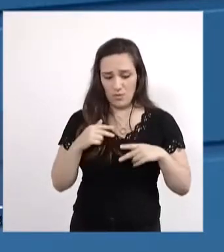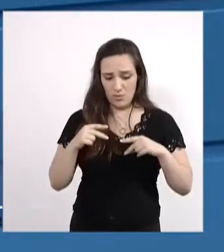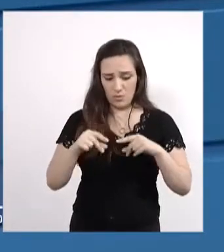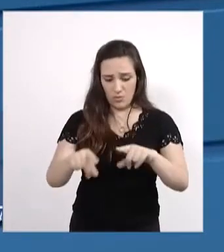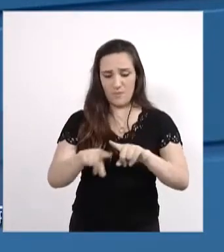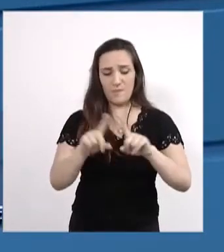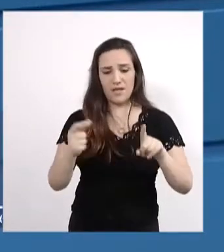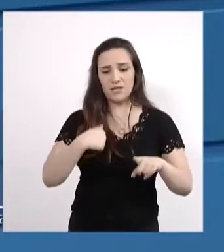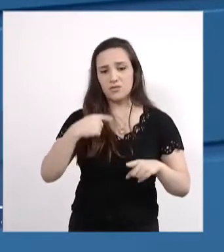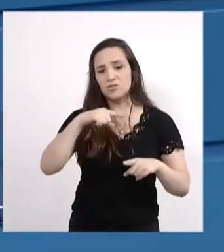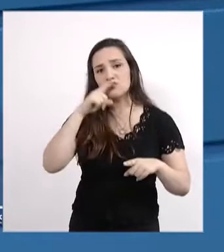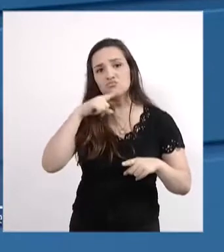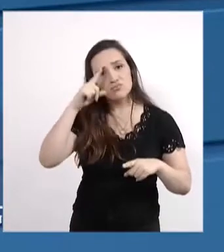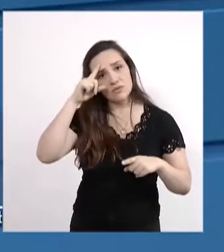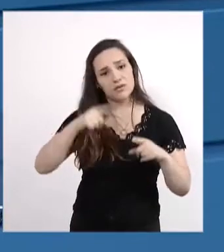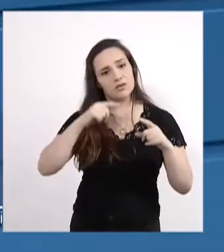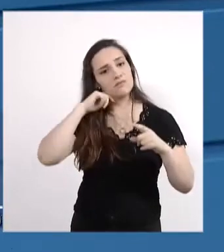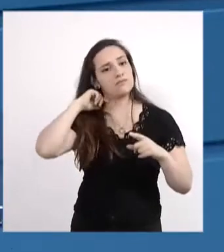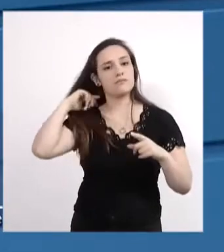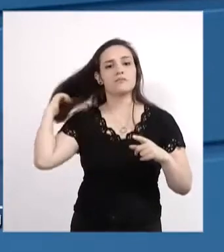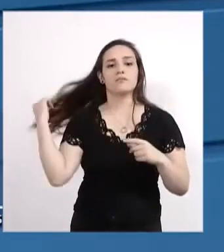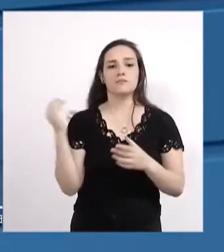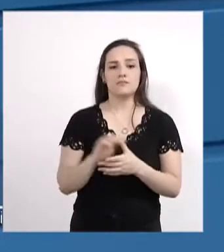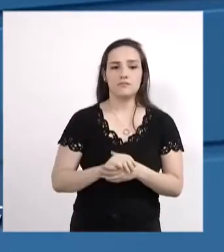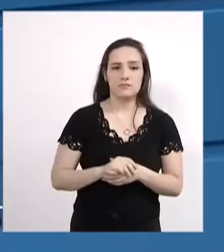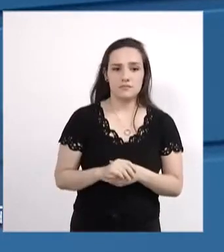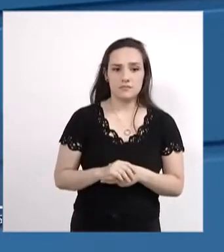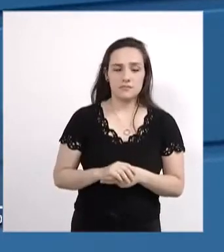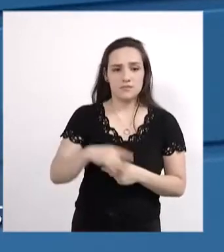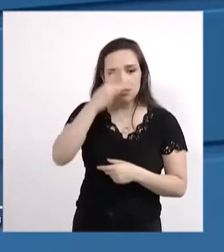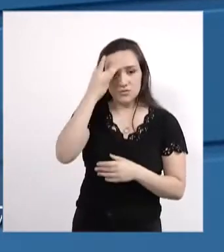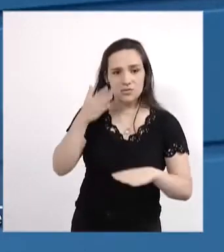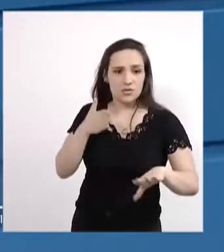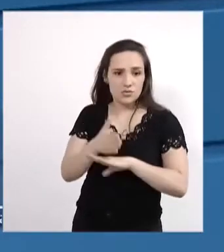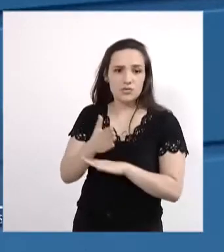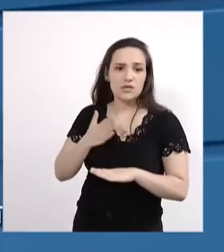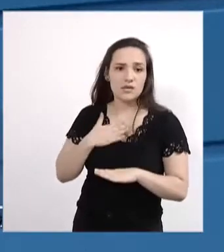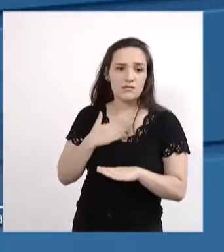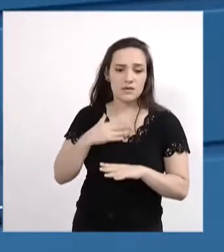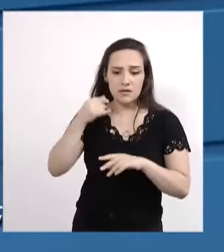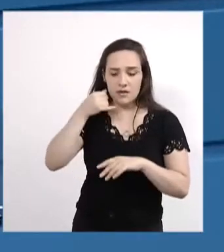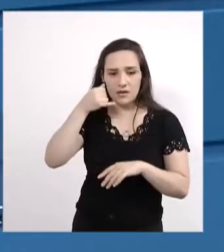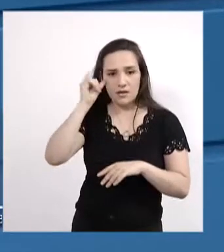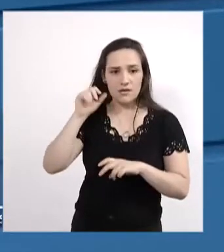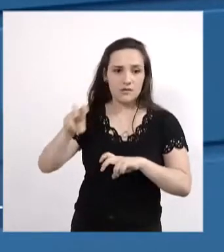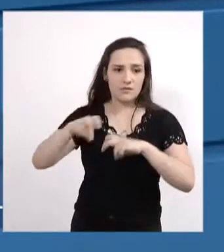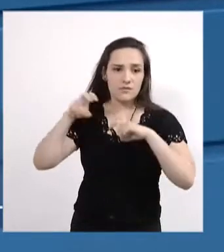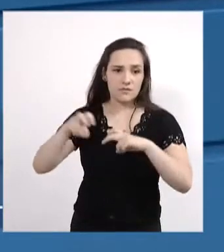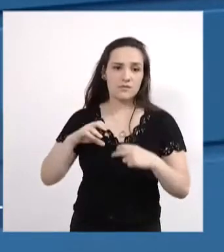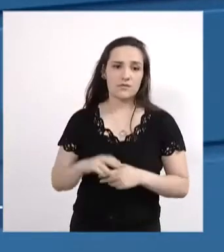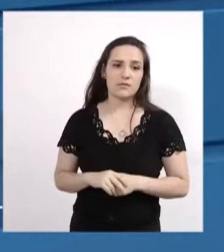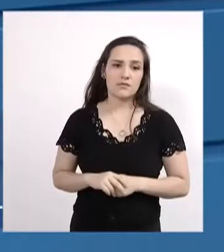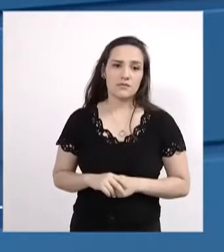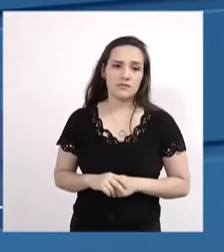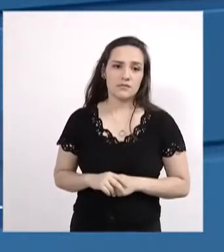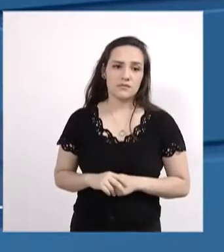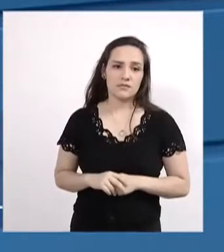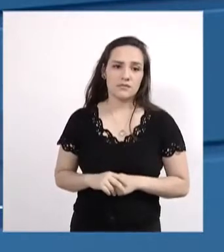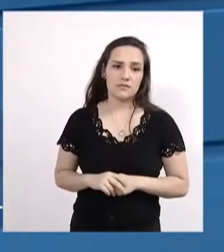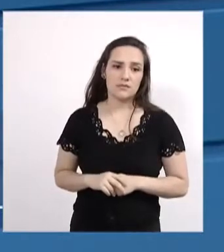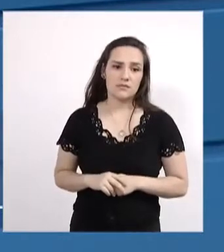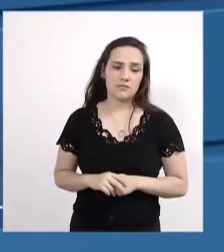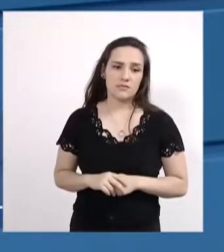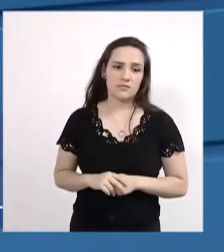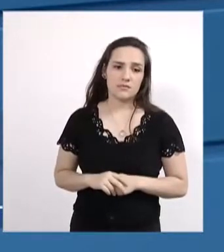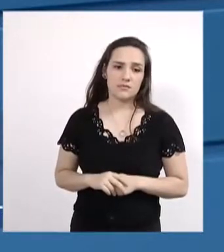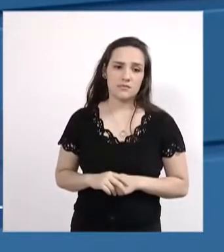pago esse preço, entrar na propriedade, fazer um estudo antropológico. A União não tem certidão de